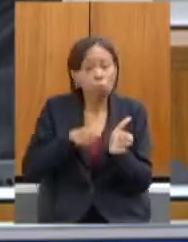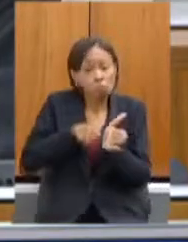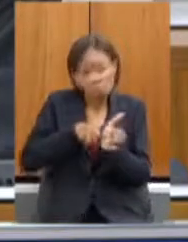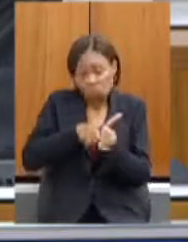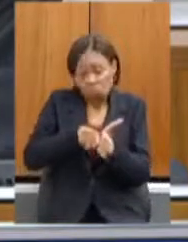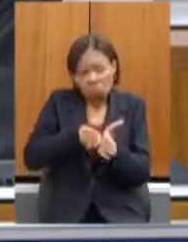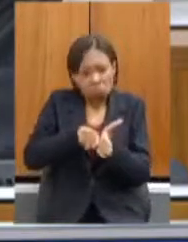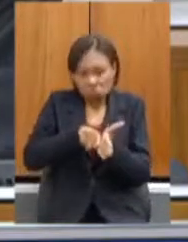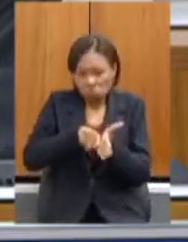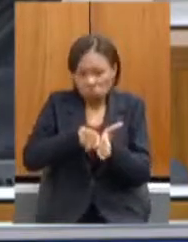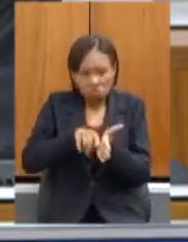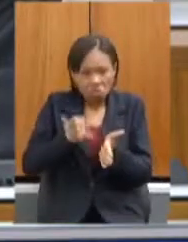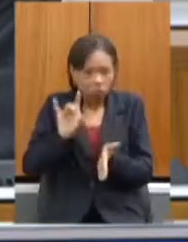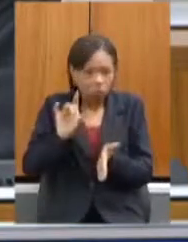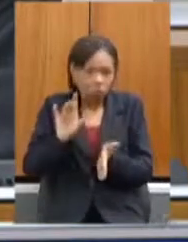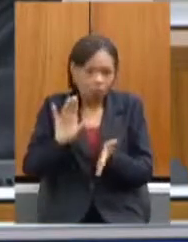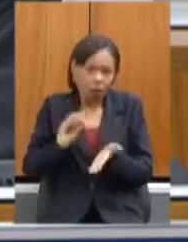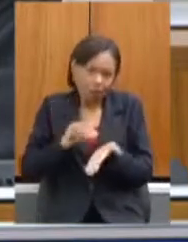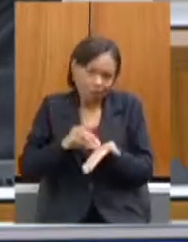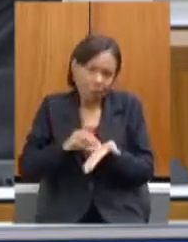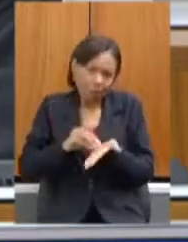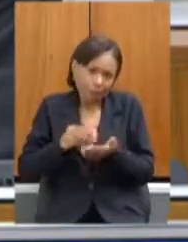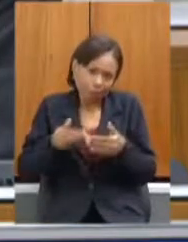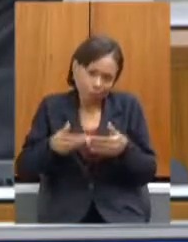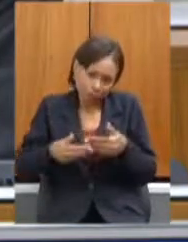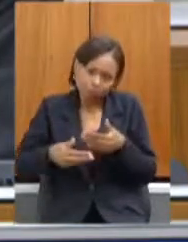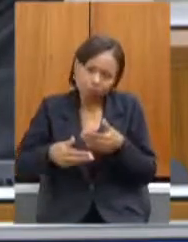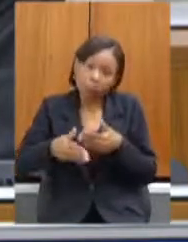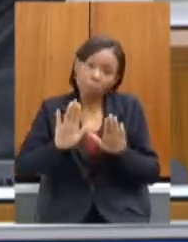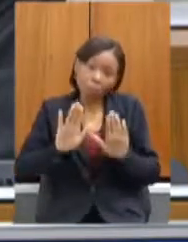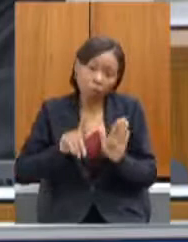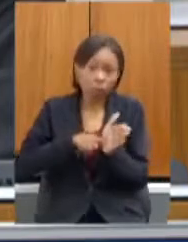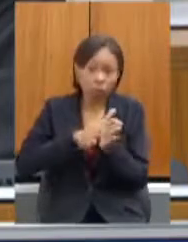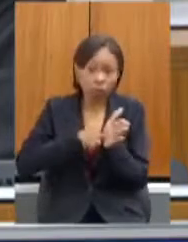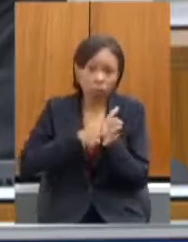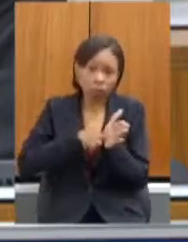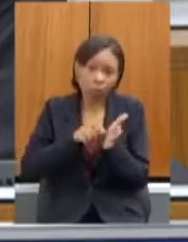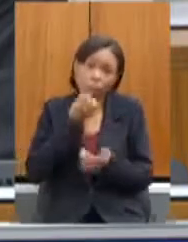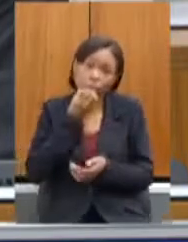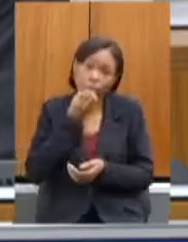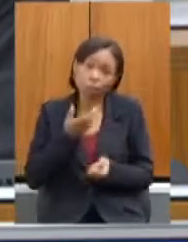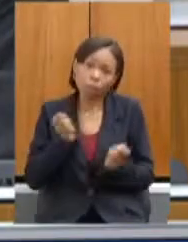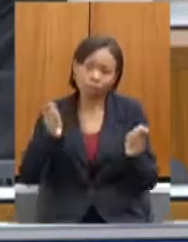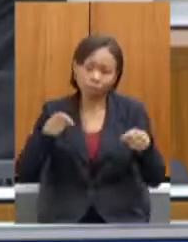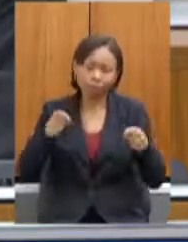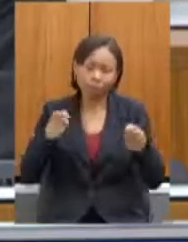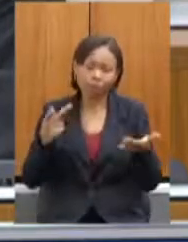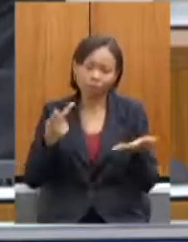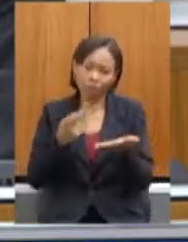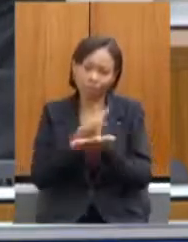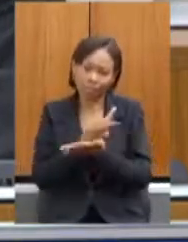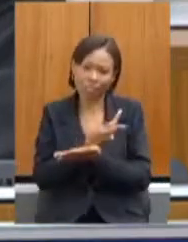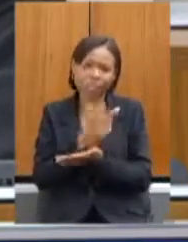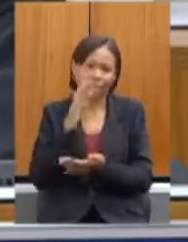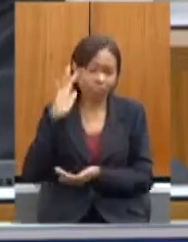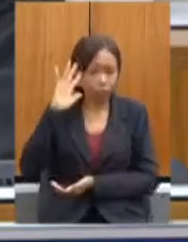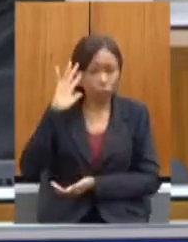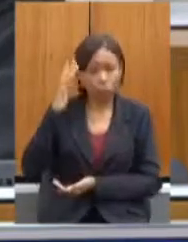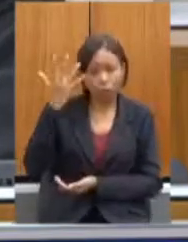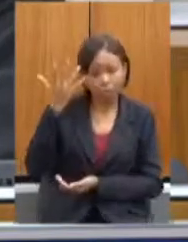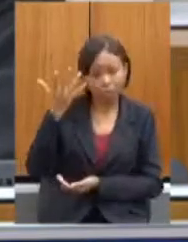caminho a percorrer Mas é uma pesquisa promissora que pode sim trazer uma atuação